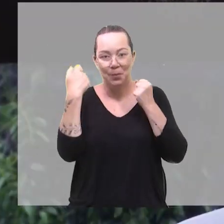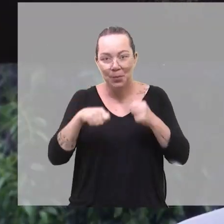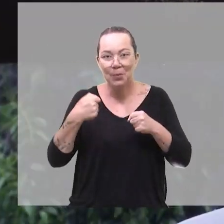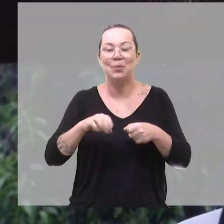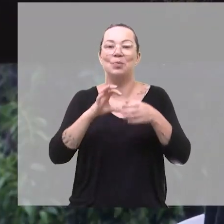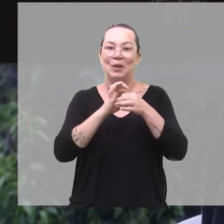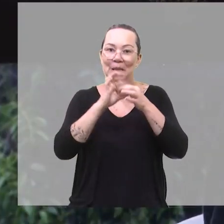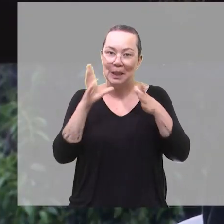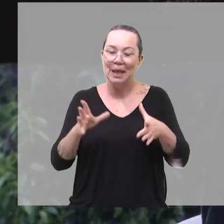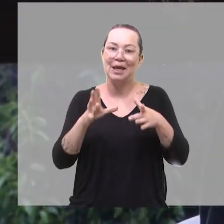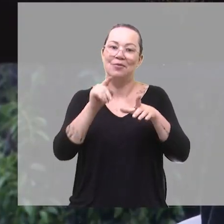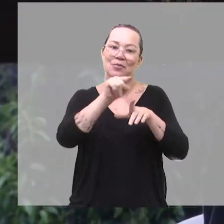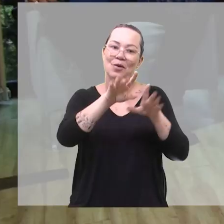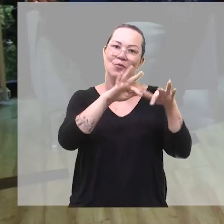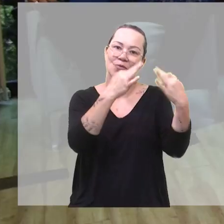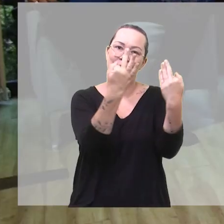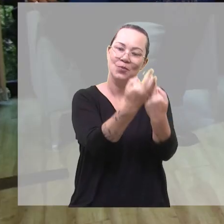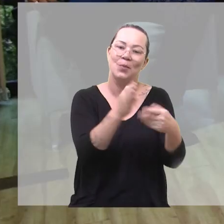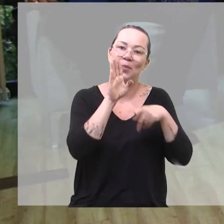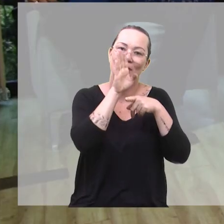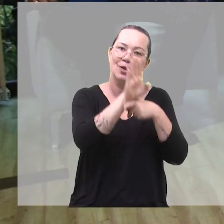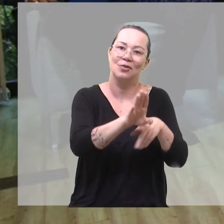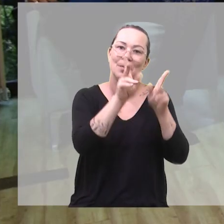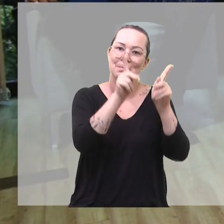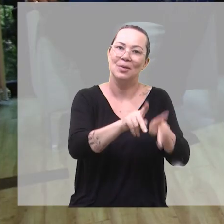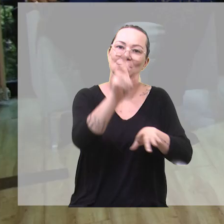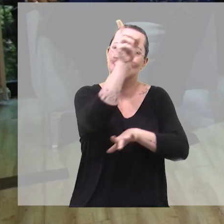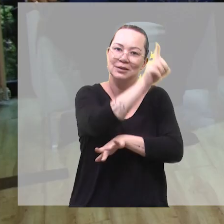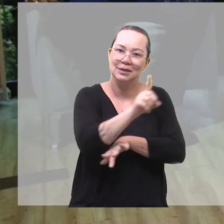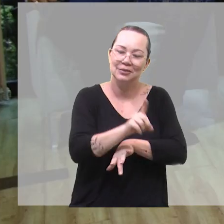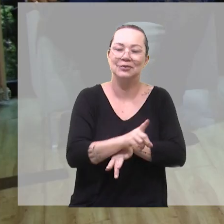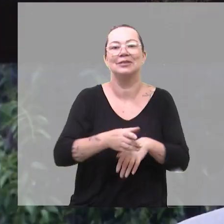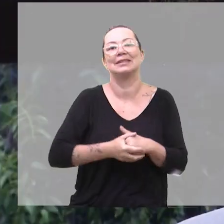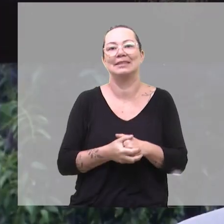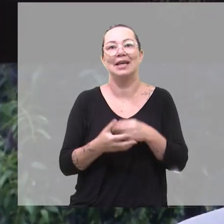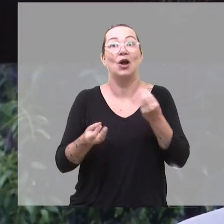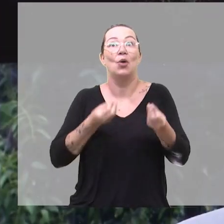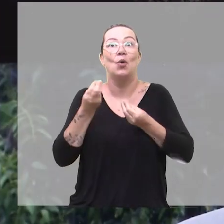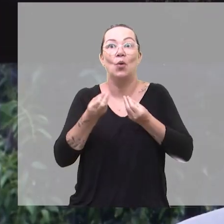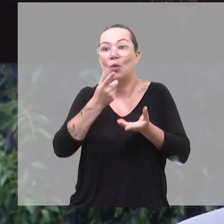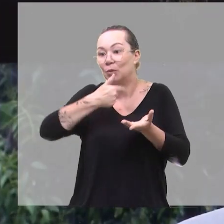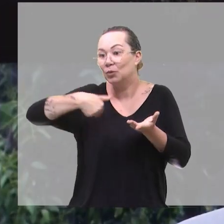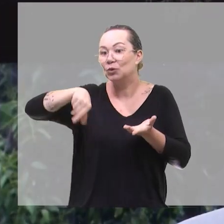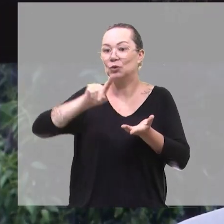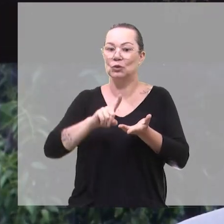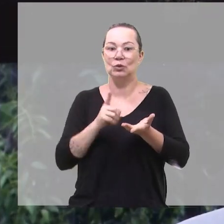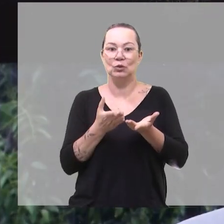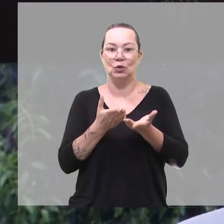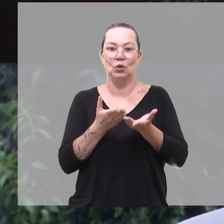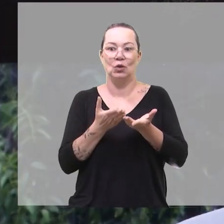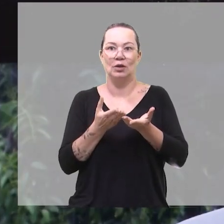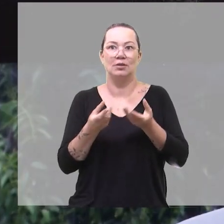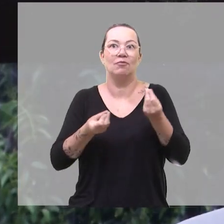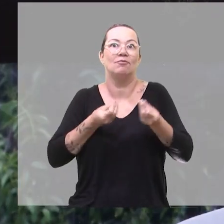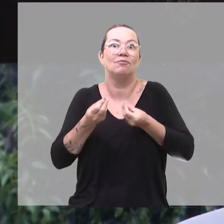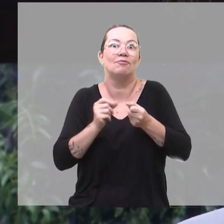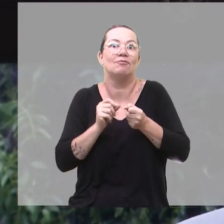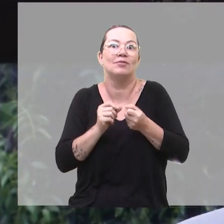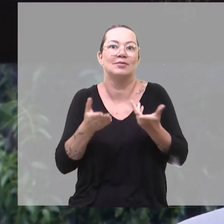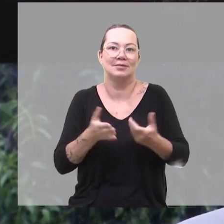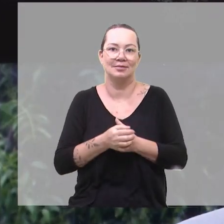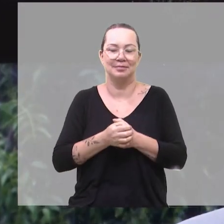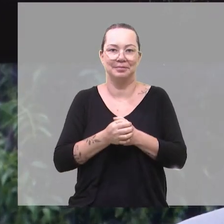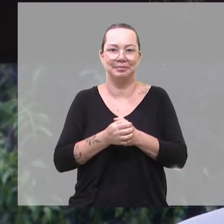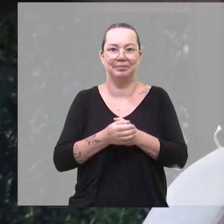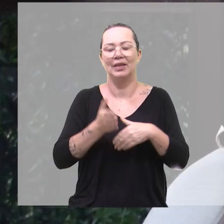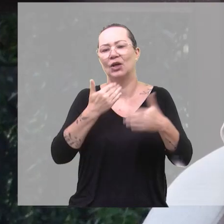amigo, tem que se colocar à disposição de uma família que tem pessoas com deficiência? Como a gente deve